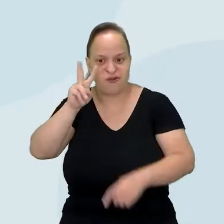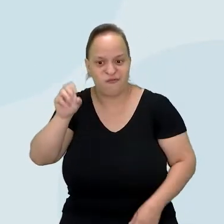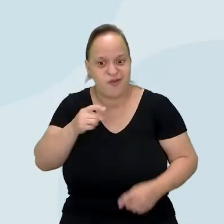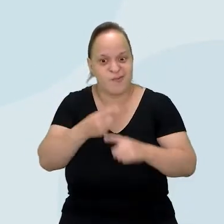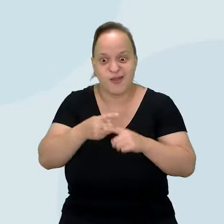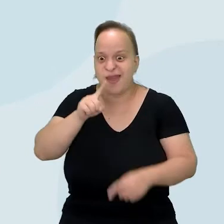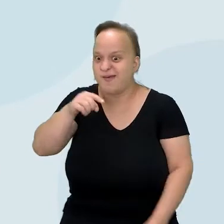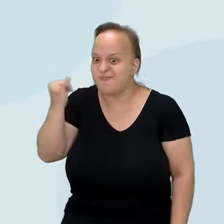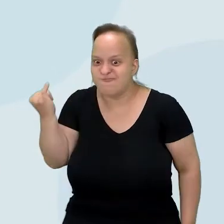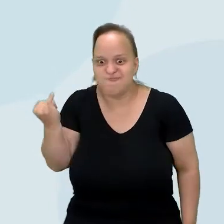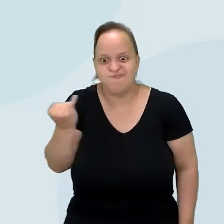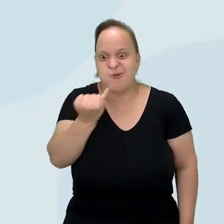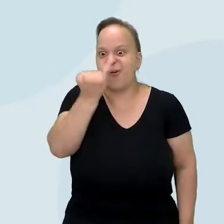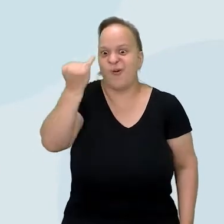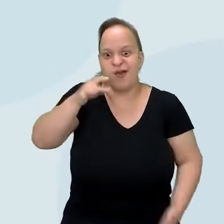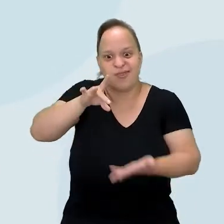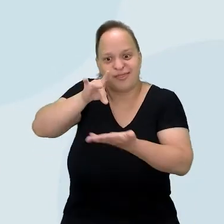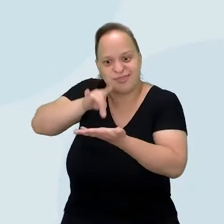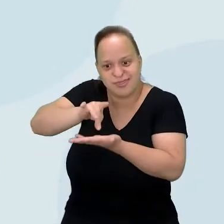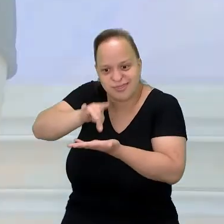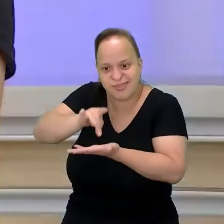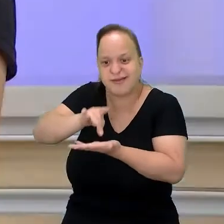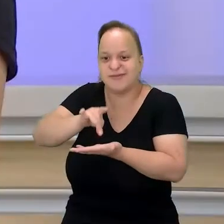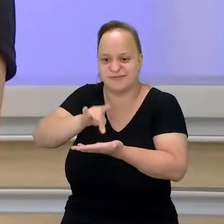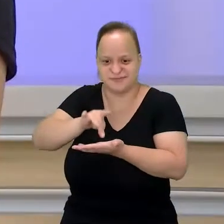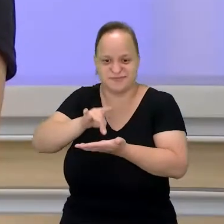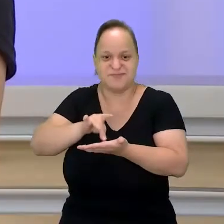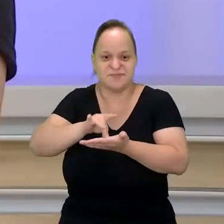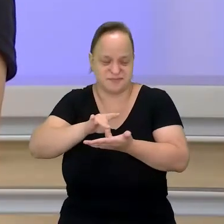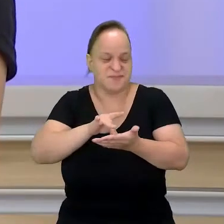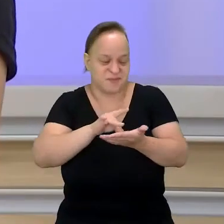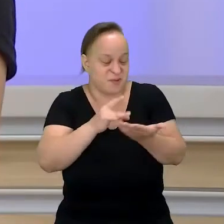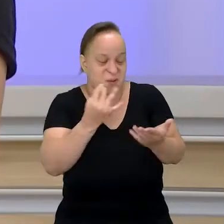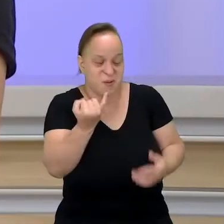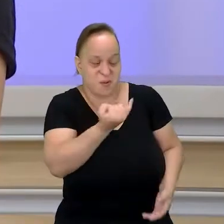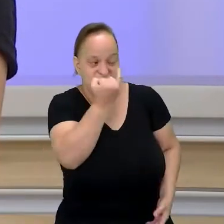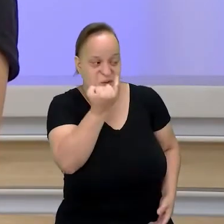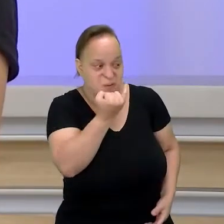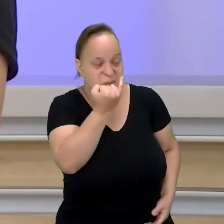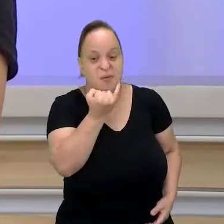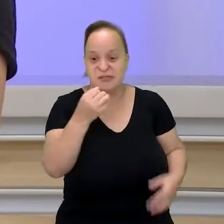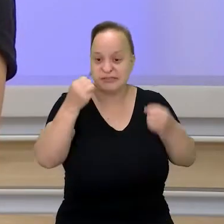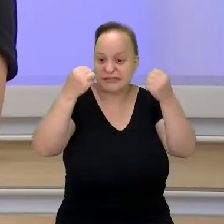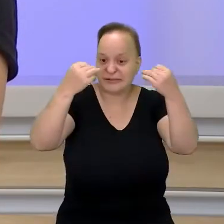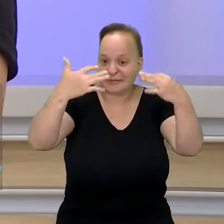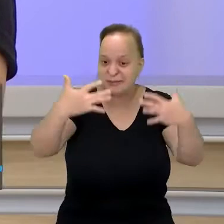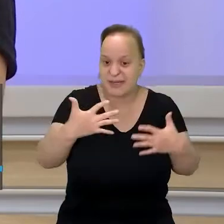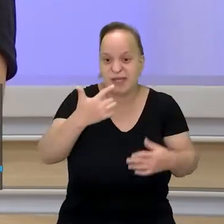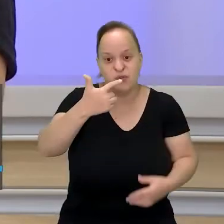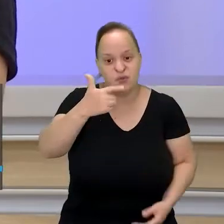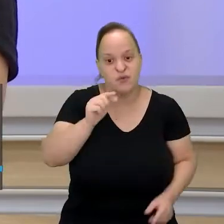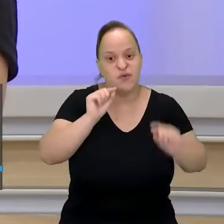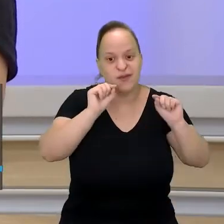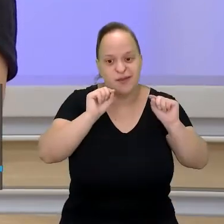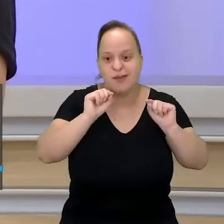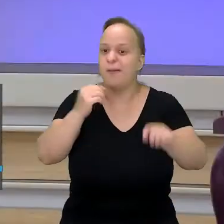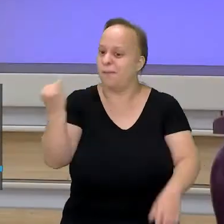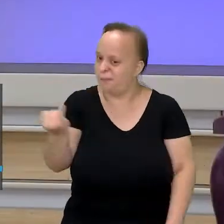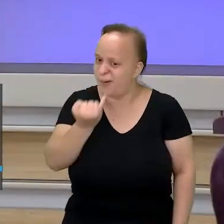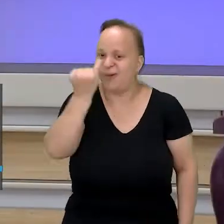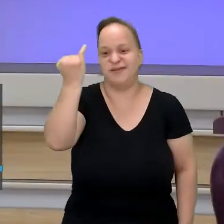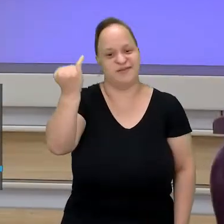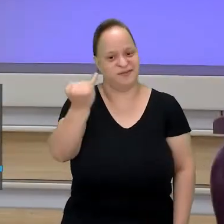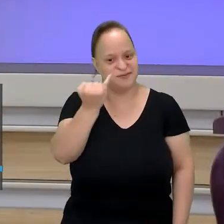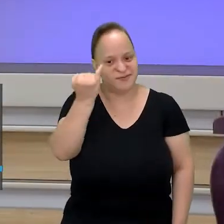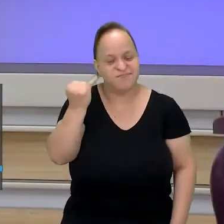práticas que vocês vão fazer. É importante, gente. É tão importante que a gente tem que relembrar. É importante relembrar que é importante. Isso. Aí o recado. E não